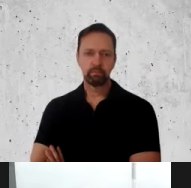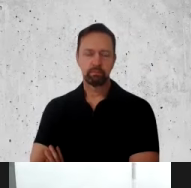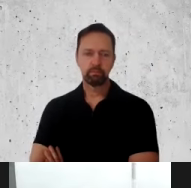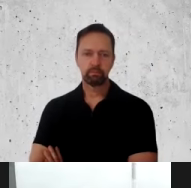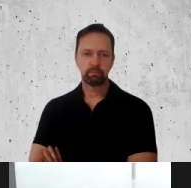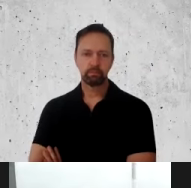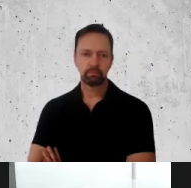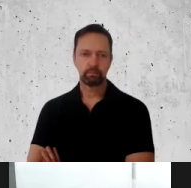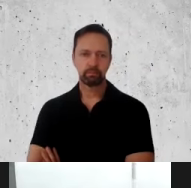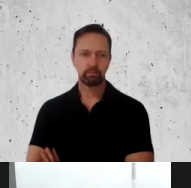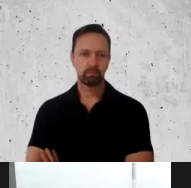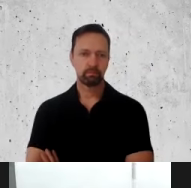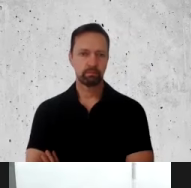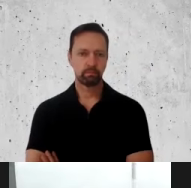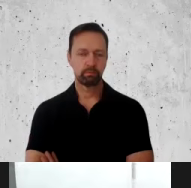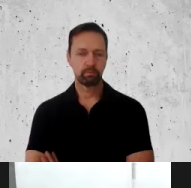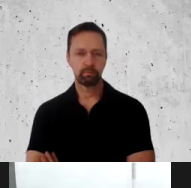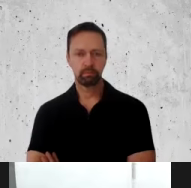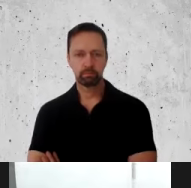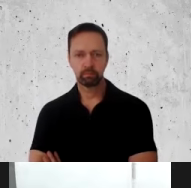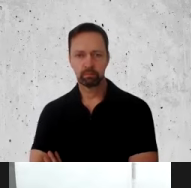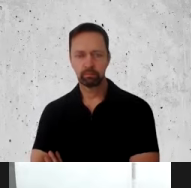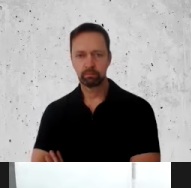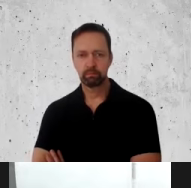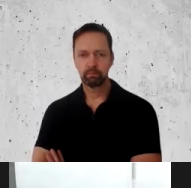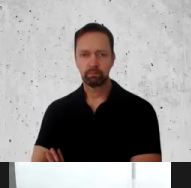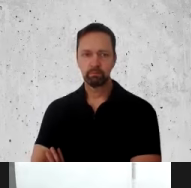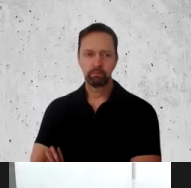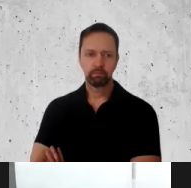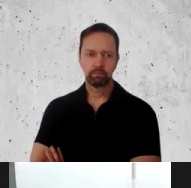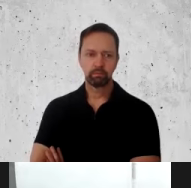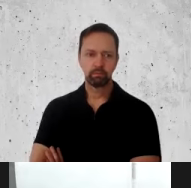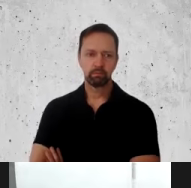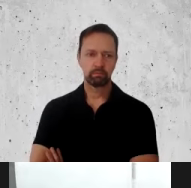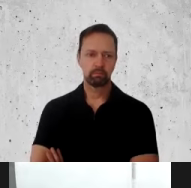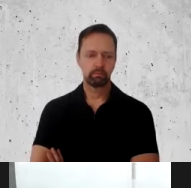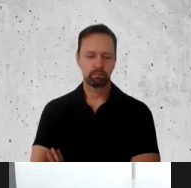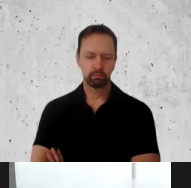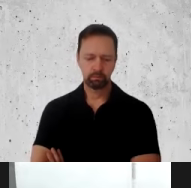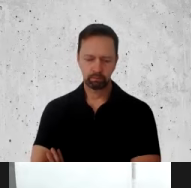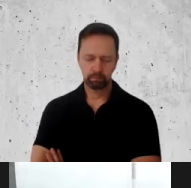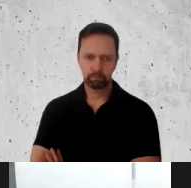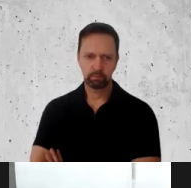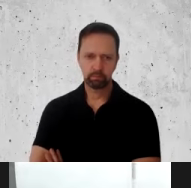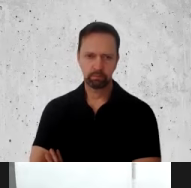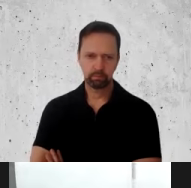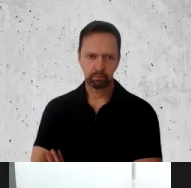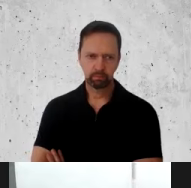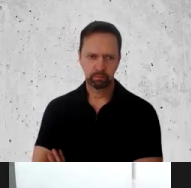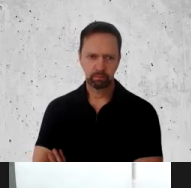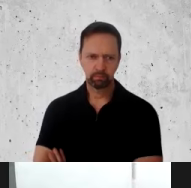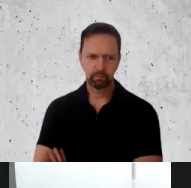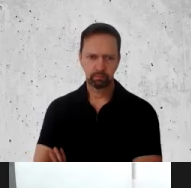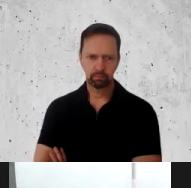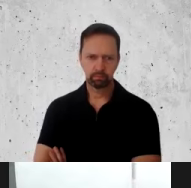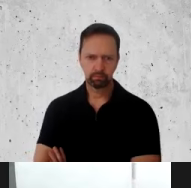do primeiro comentário, do nosso debatedor, que eu achei interessante é destacar essa questão do... então quer dizer que